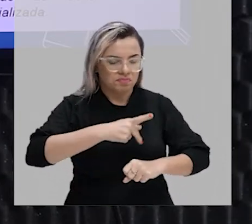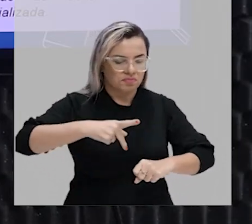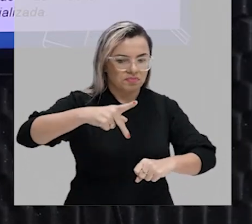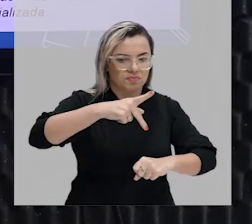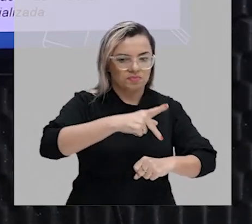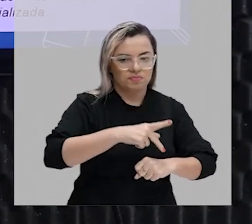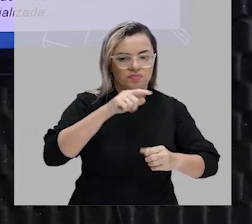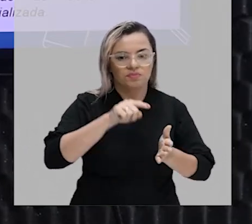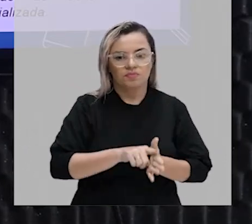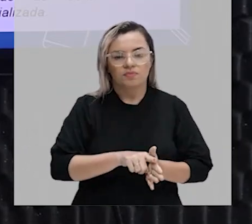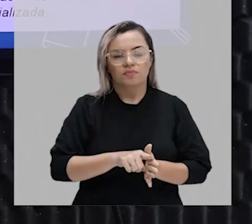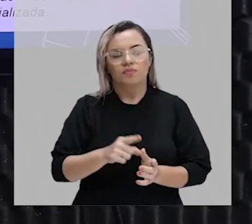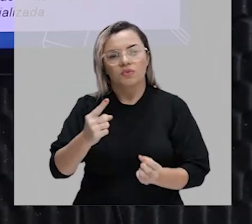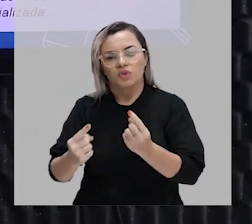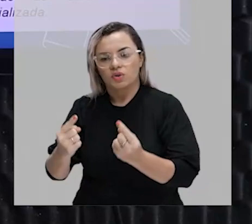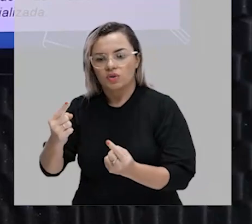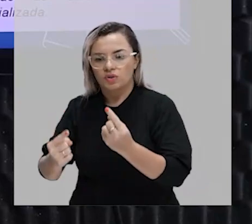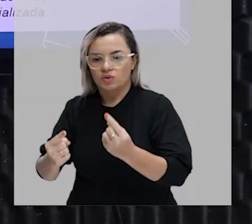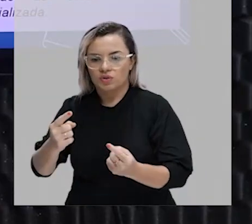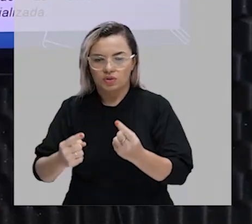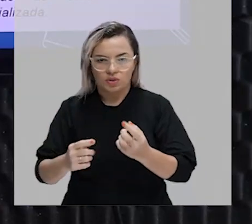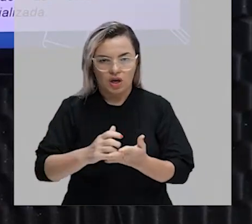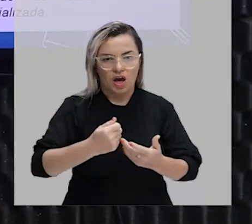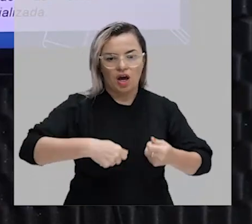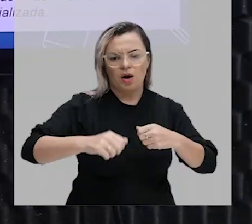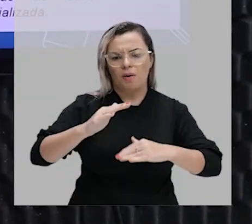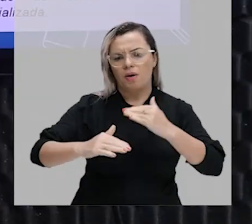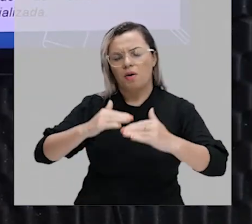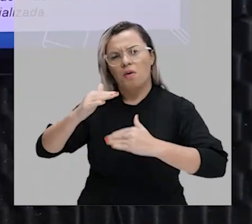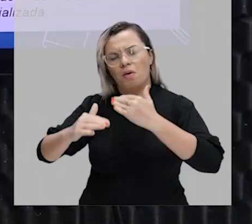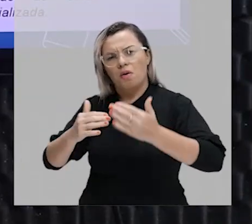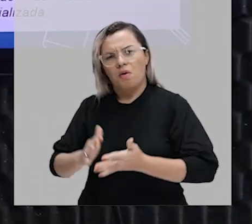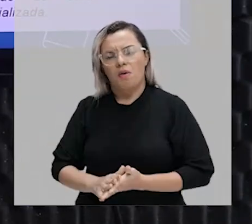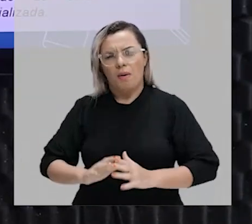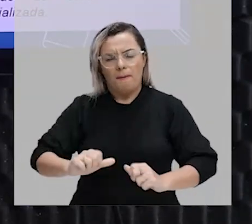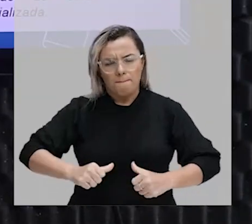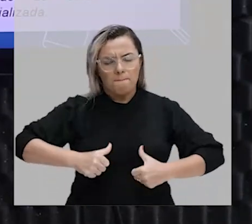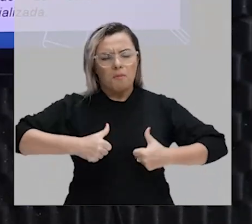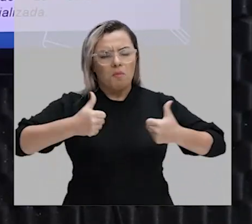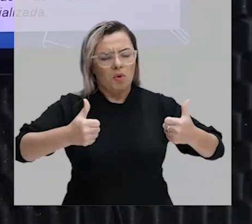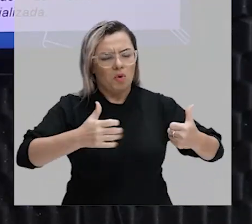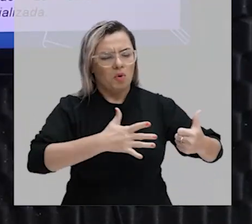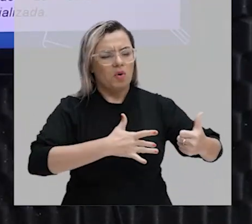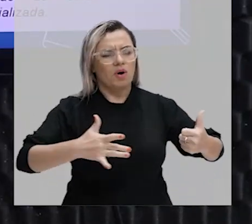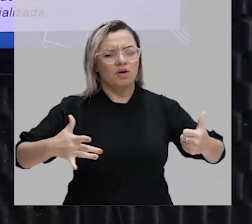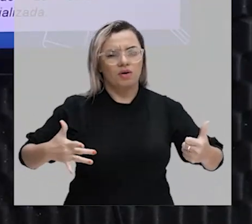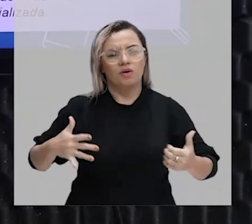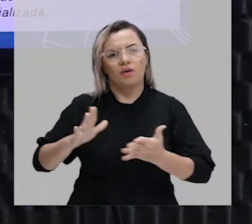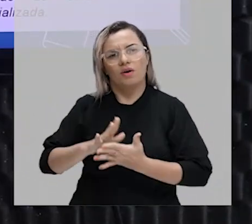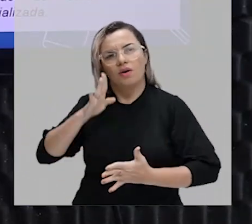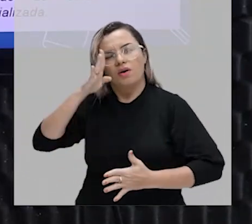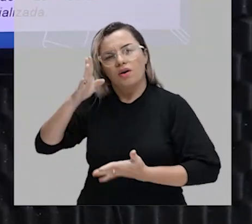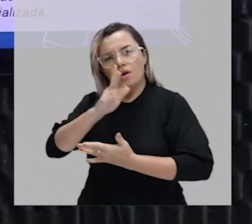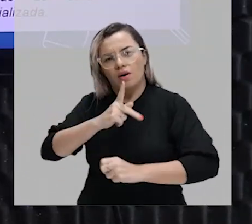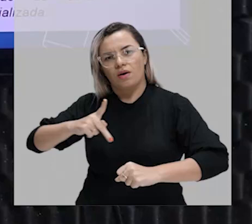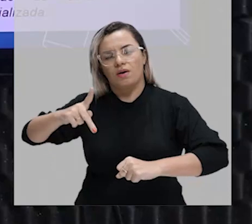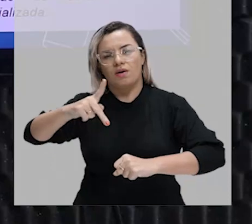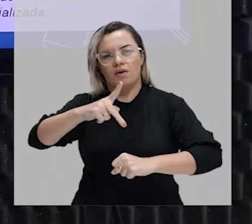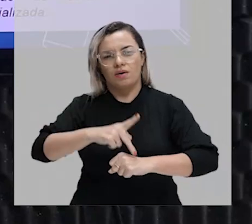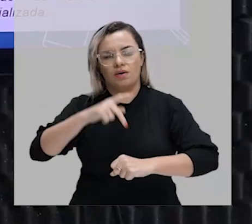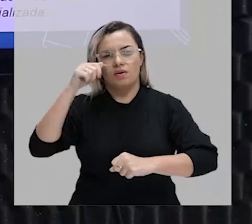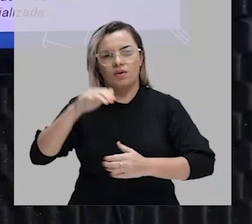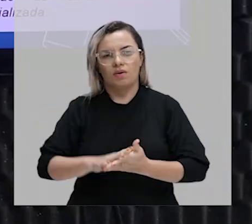indicadores socioeconômicos elevados, vão ter economias desenvolvidas, qualidade de vida. São países que, principalmente, vão se destacar